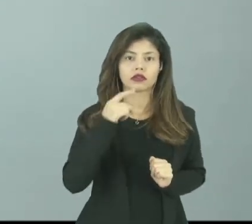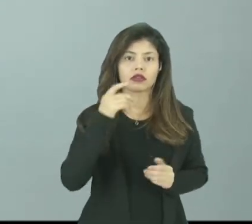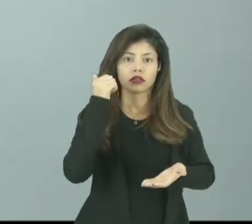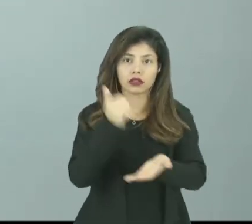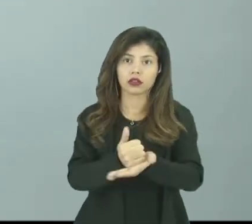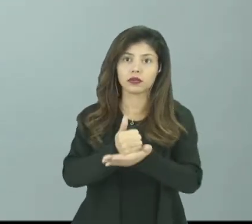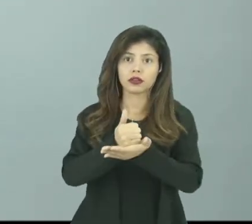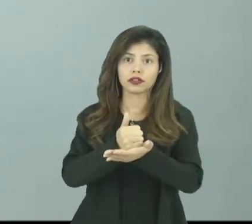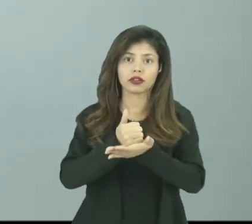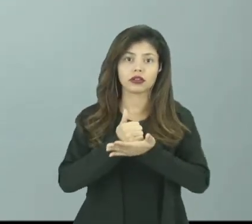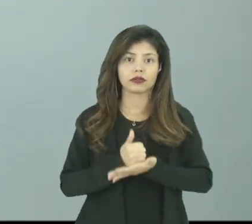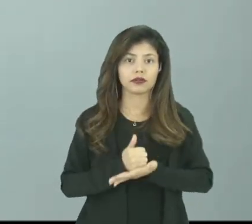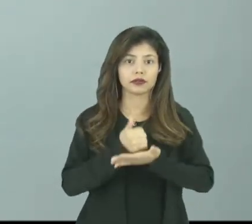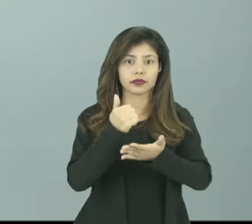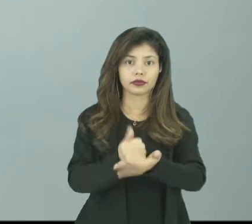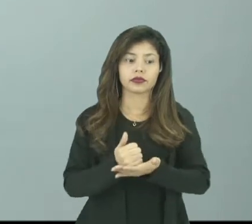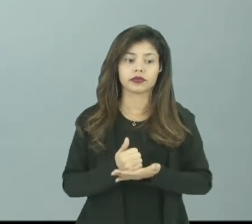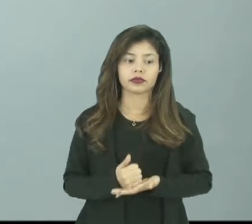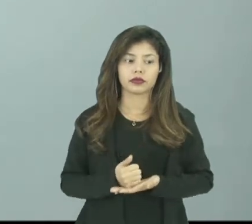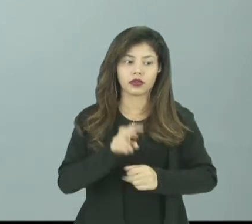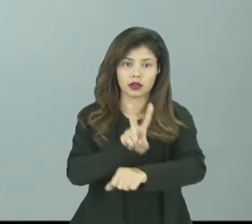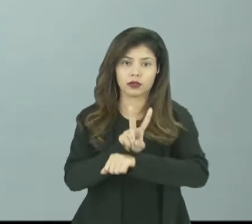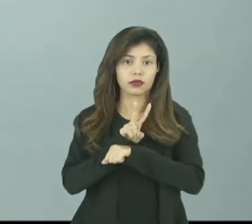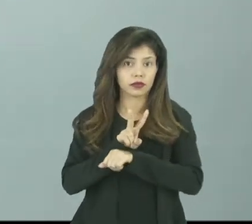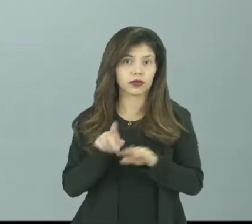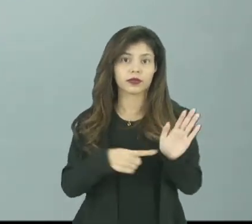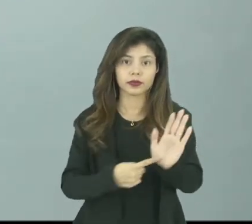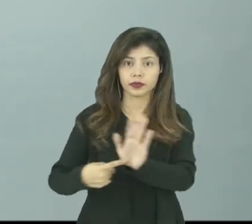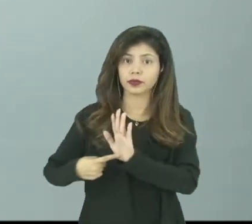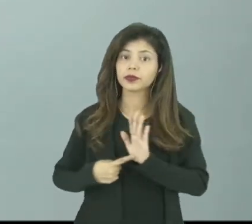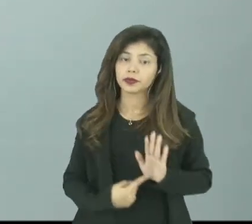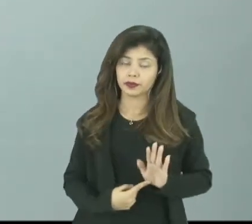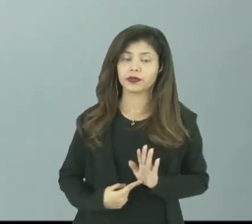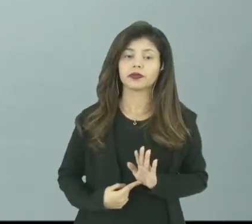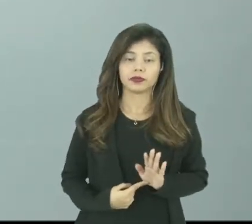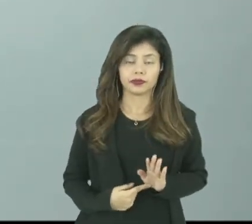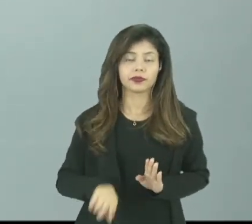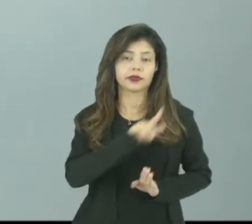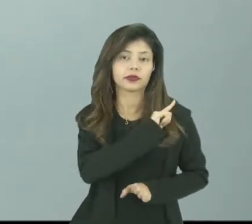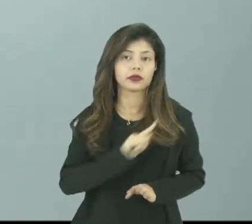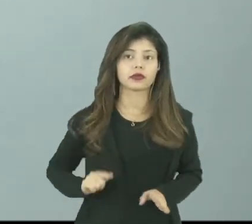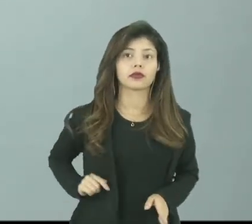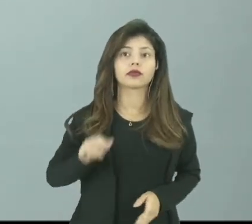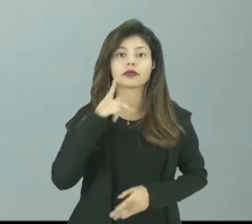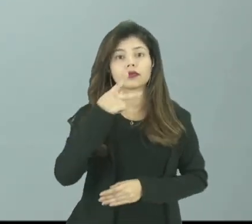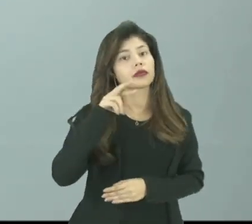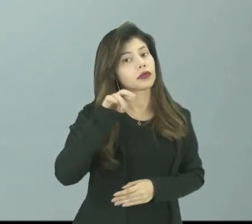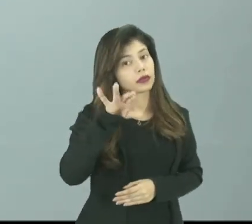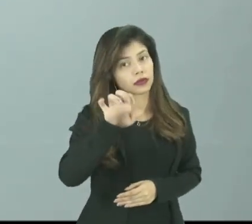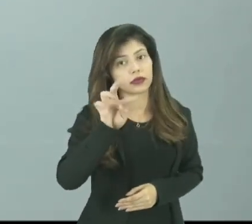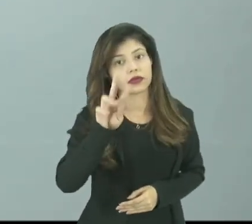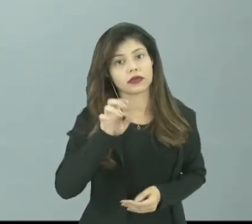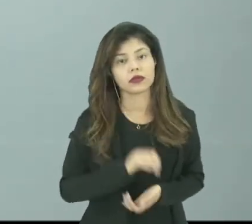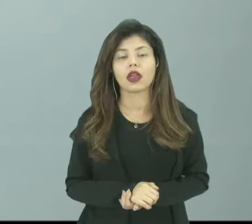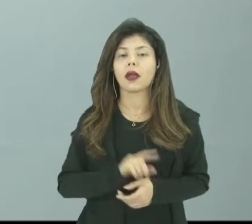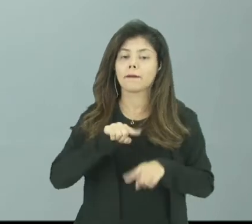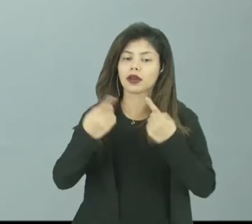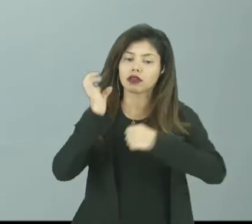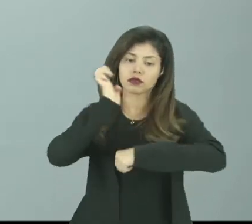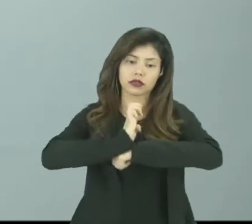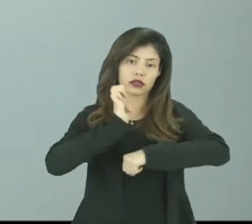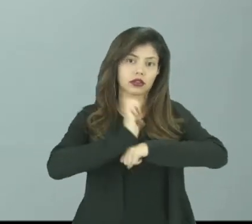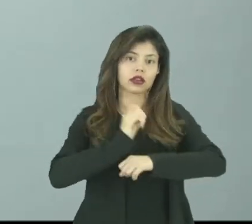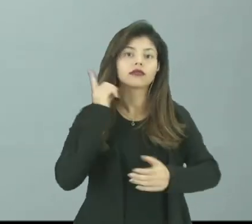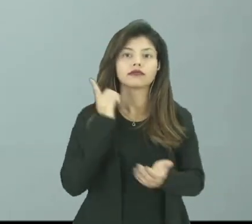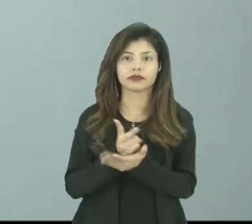provisório, né? Ele pode ser democrata, mas ele pode ser um governo permanente. Mas o Estado ele é eterno. Nós vamos